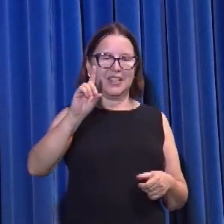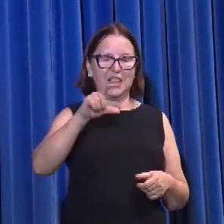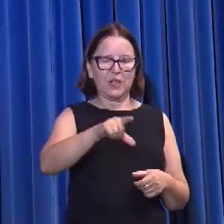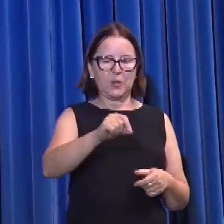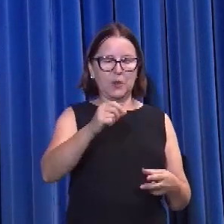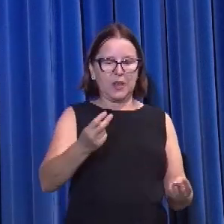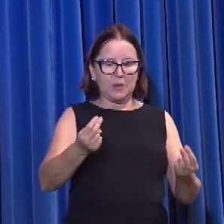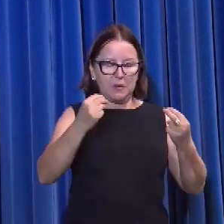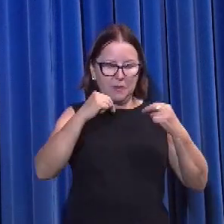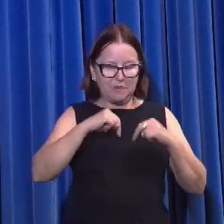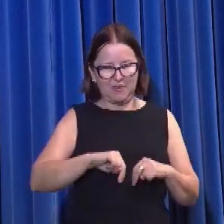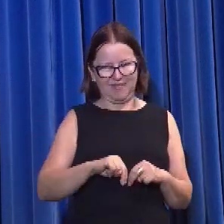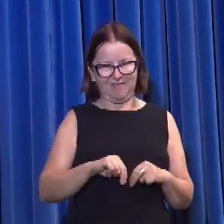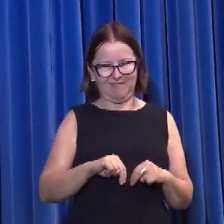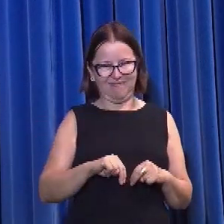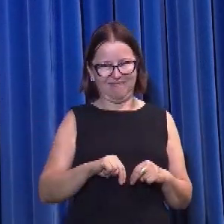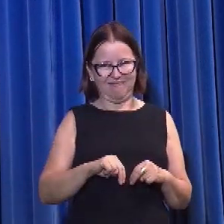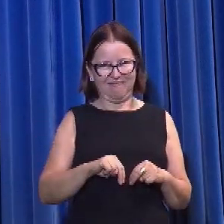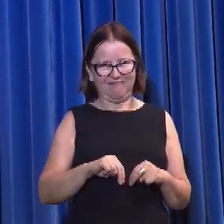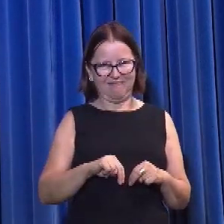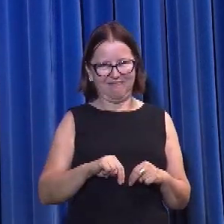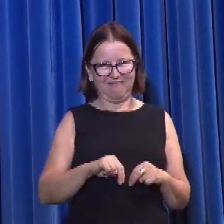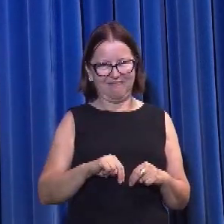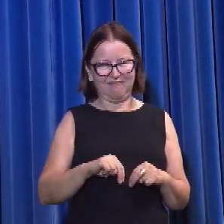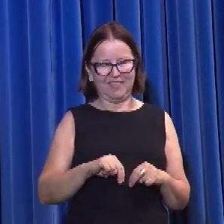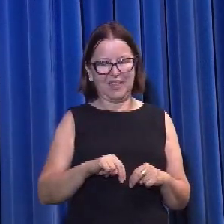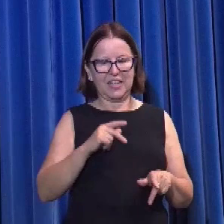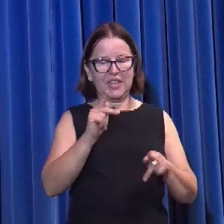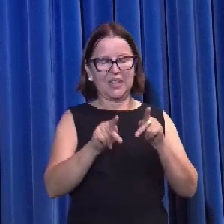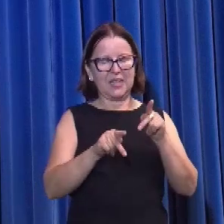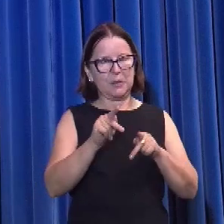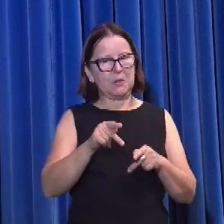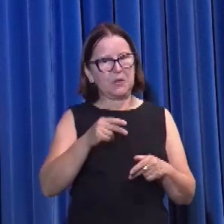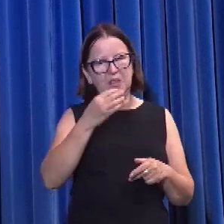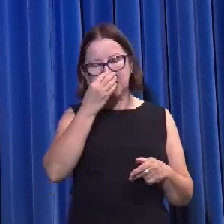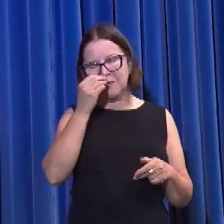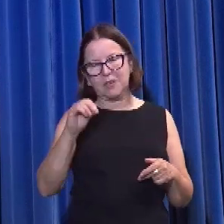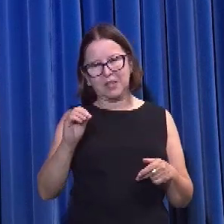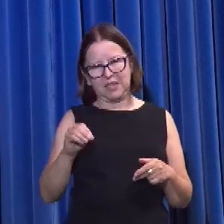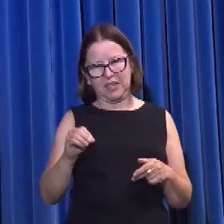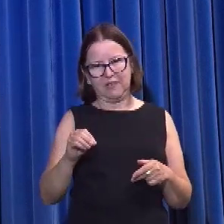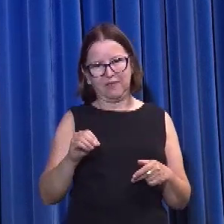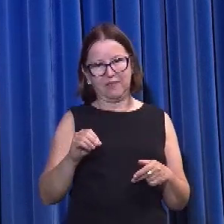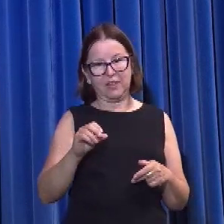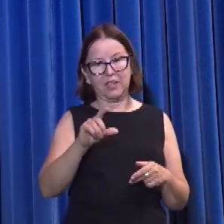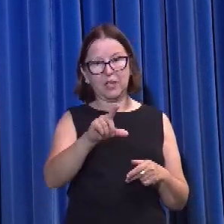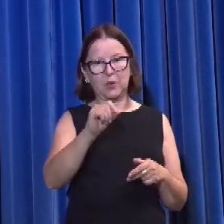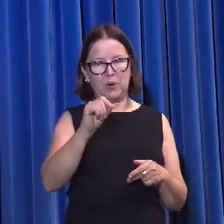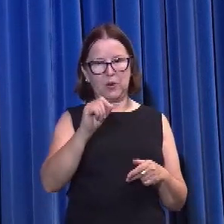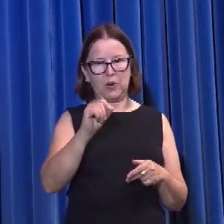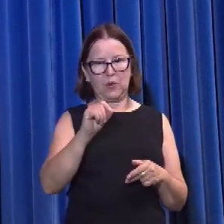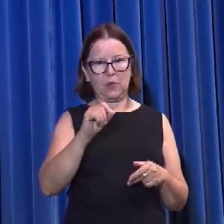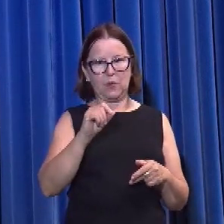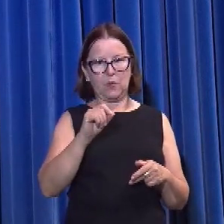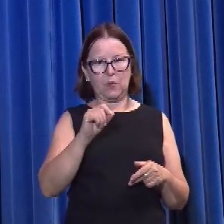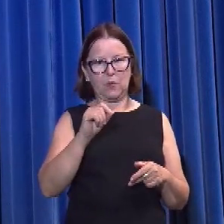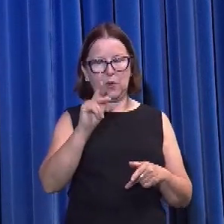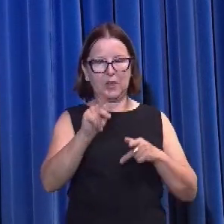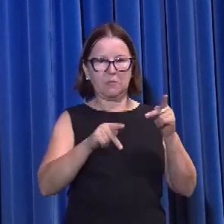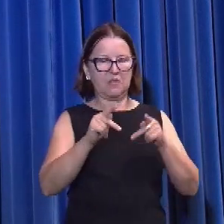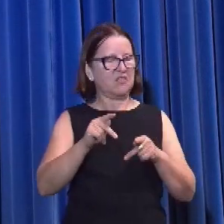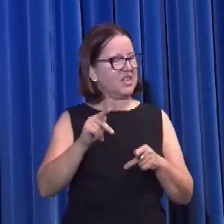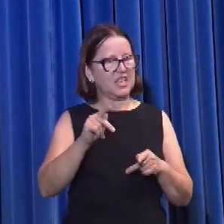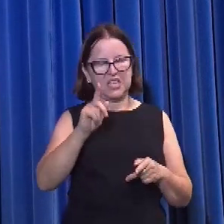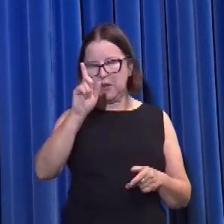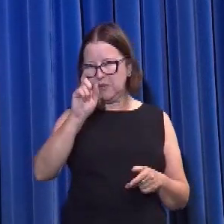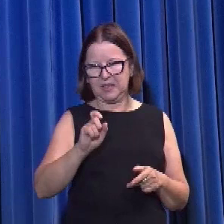do mundo e os desprezados e aqueles que não são, para